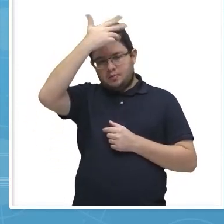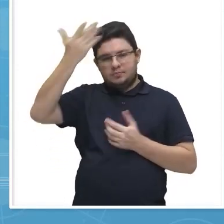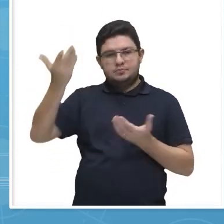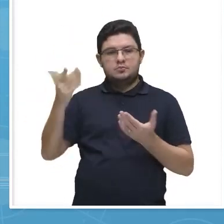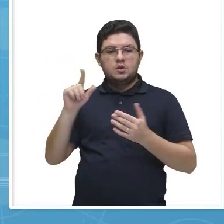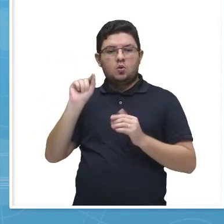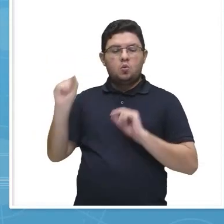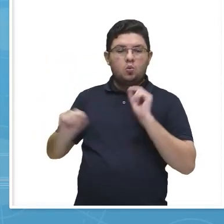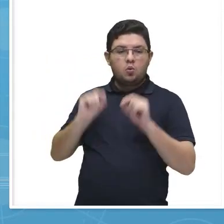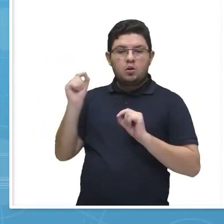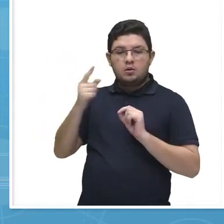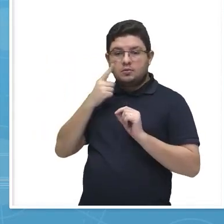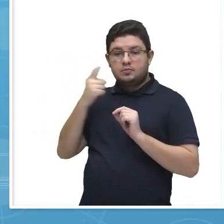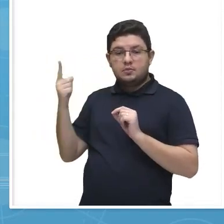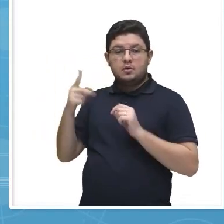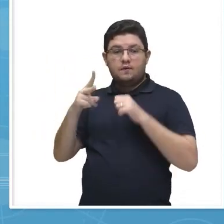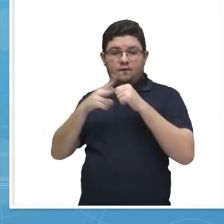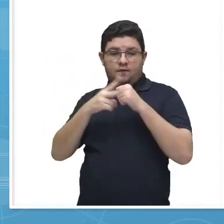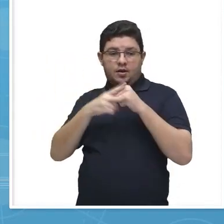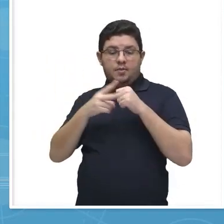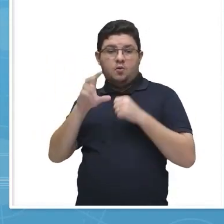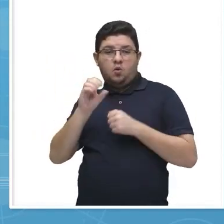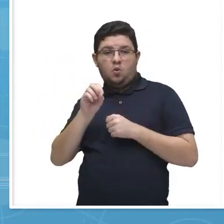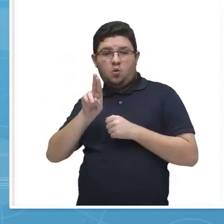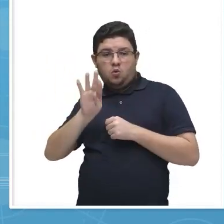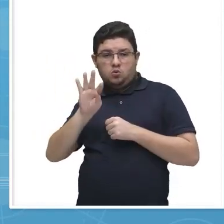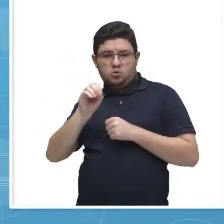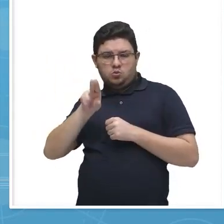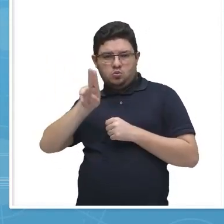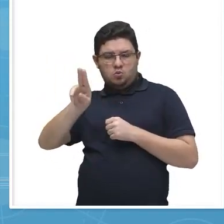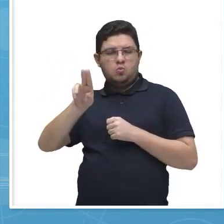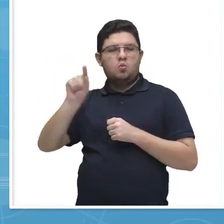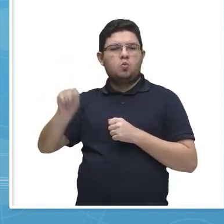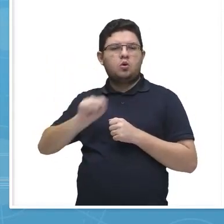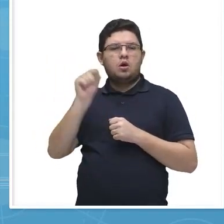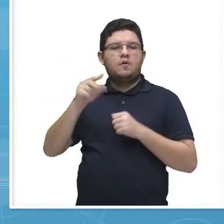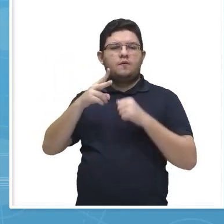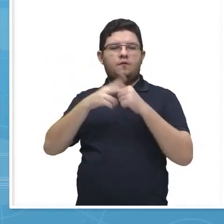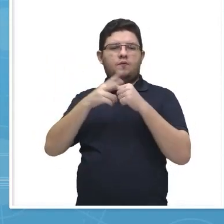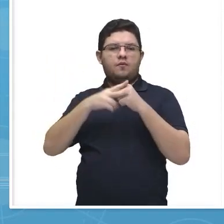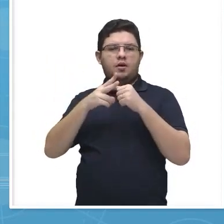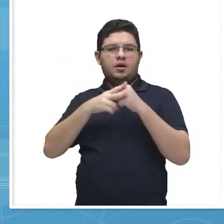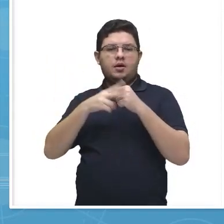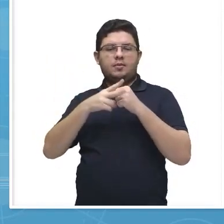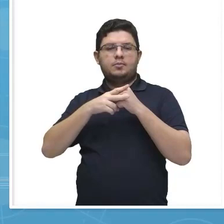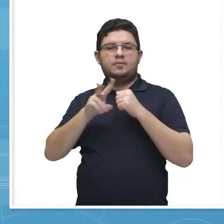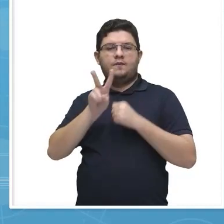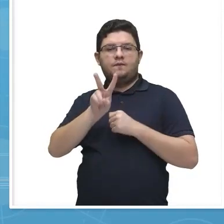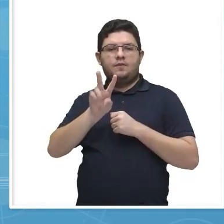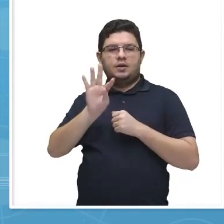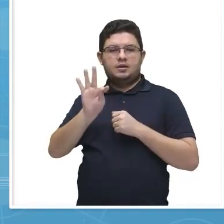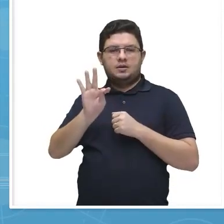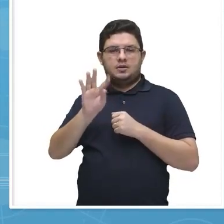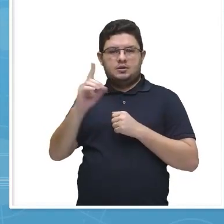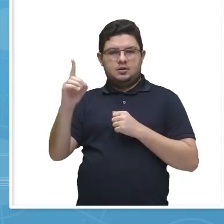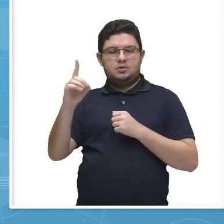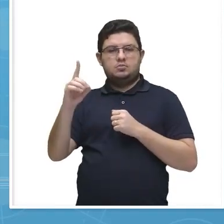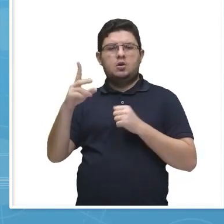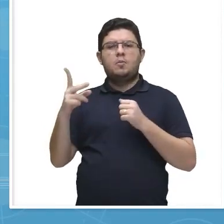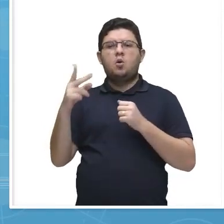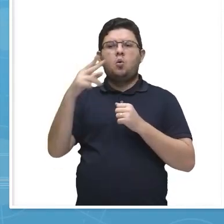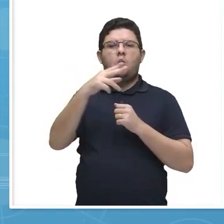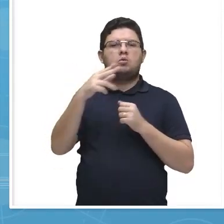um verbo transitivo direto. Por quê, professora? Porque quem corta, corta alguma coisa.